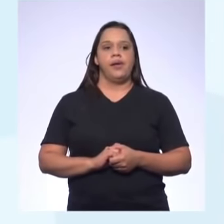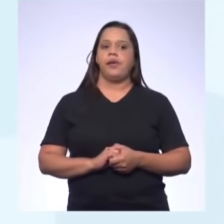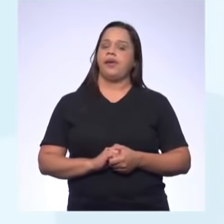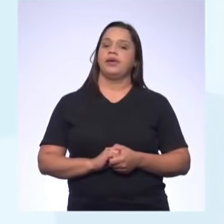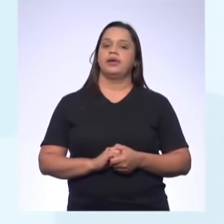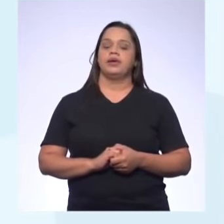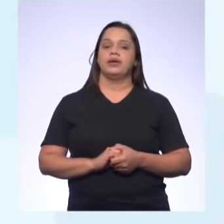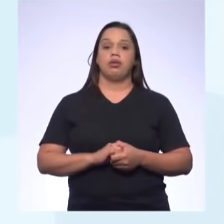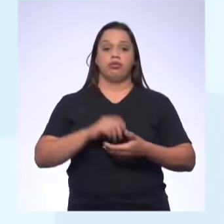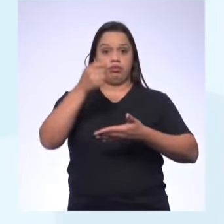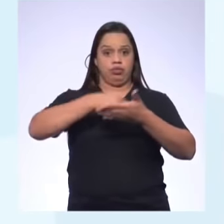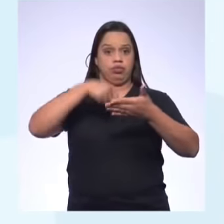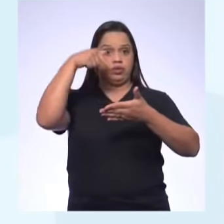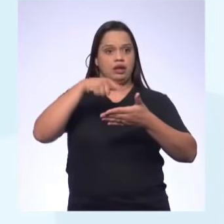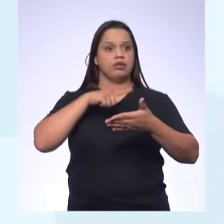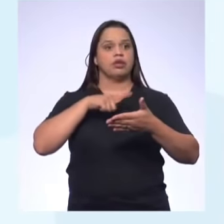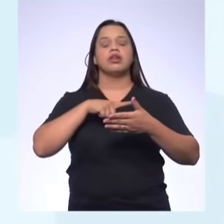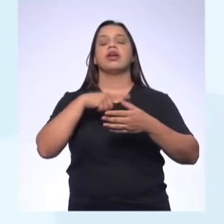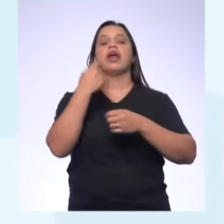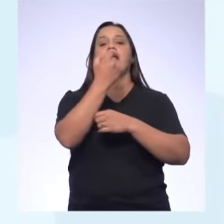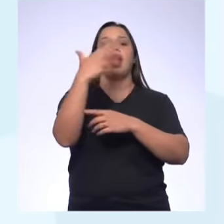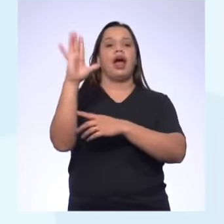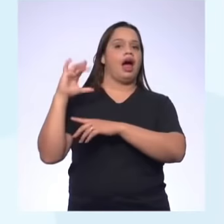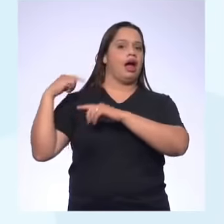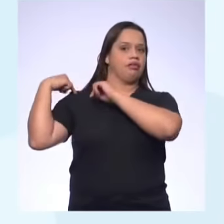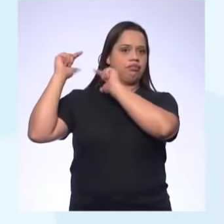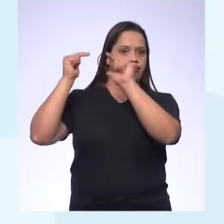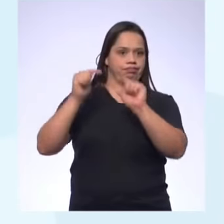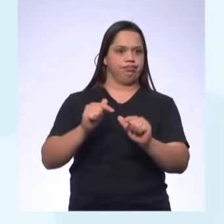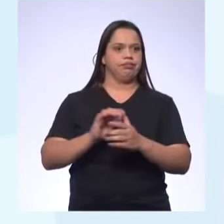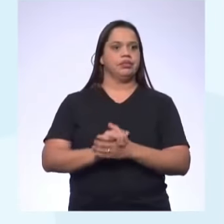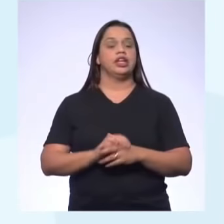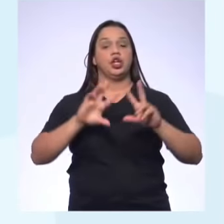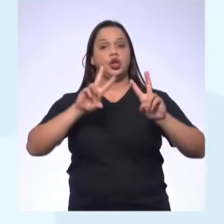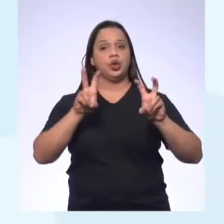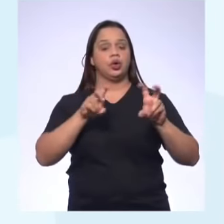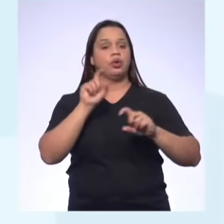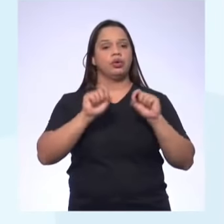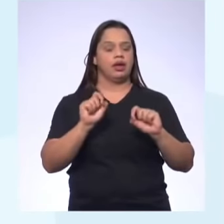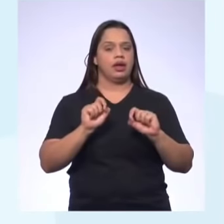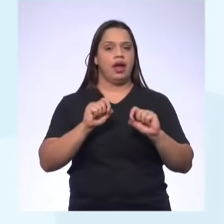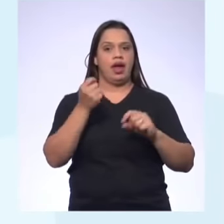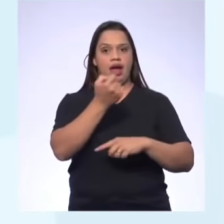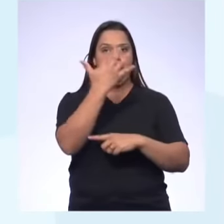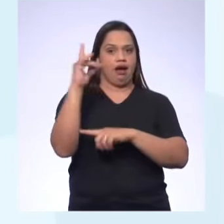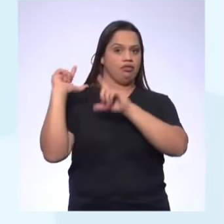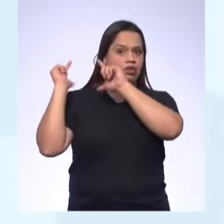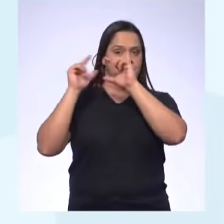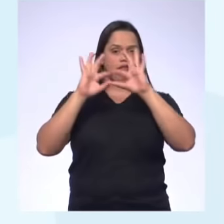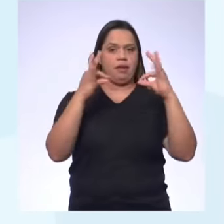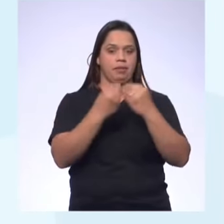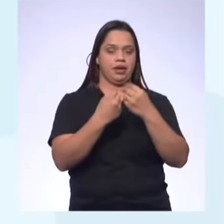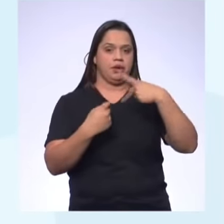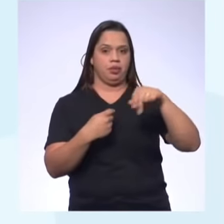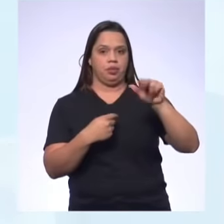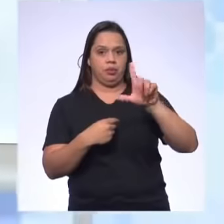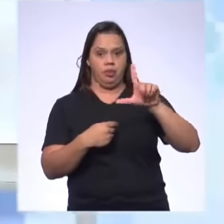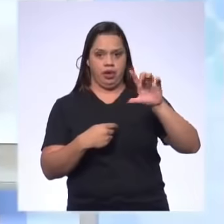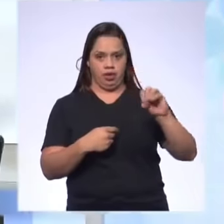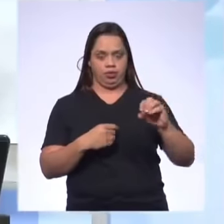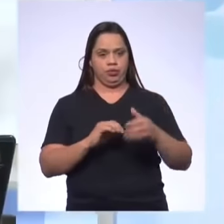Qual é o título? It's Paul's Family Tree. É a árvore da família do Paulo. Isso. Então,